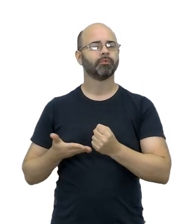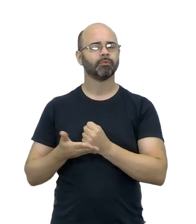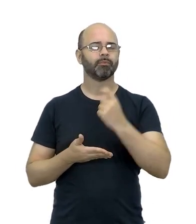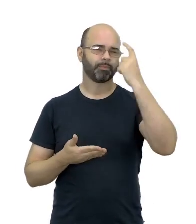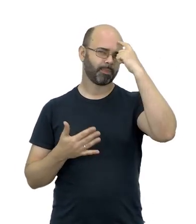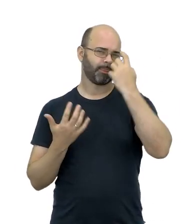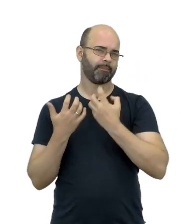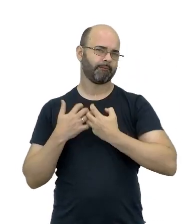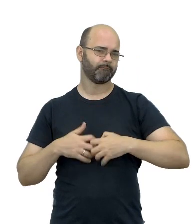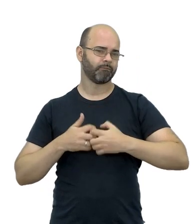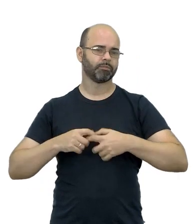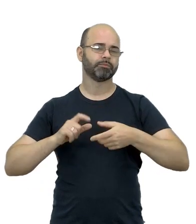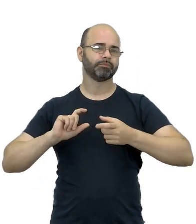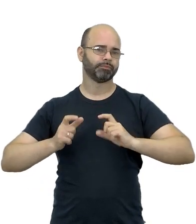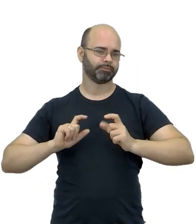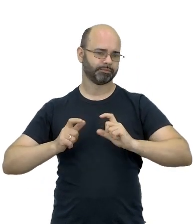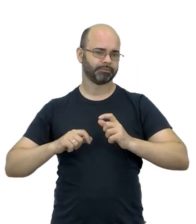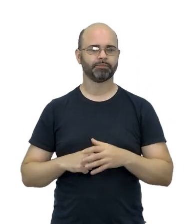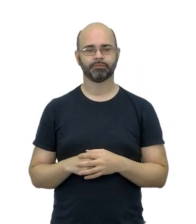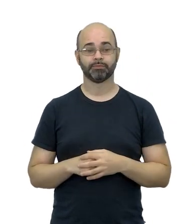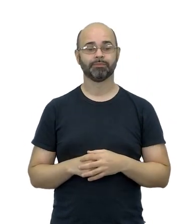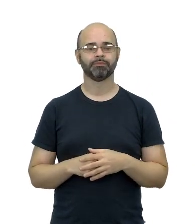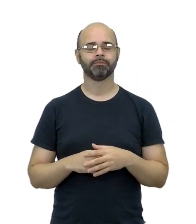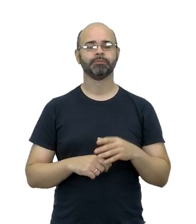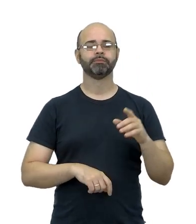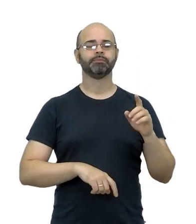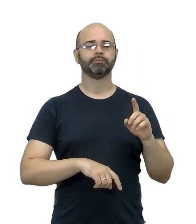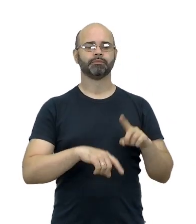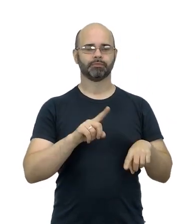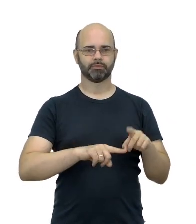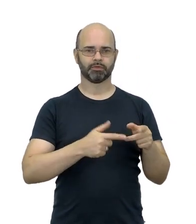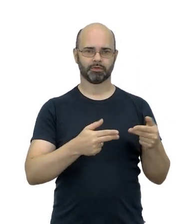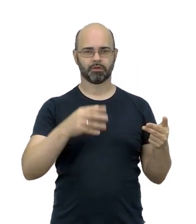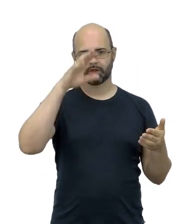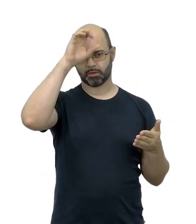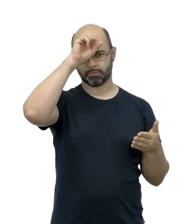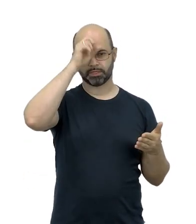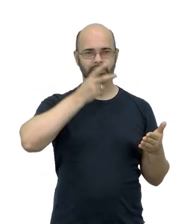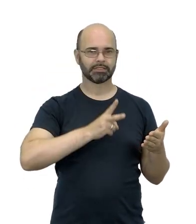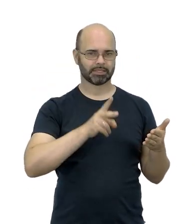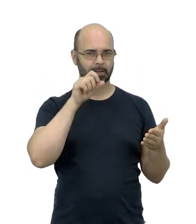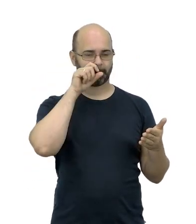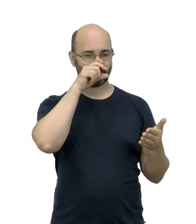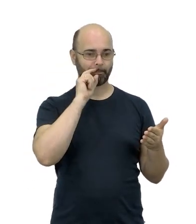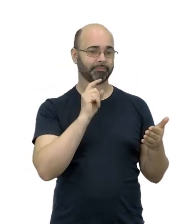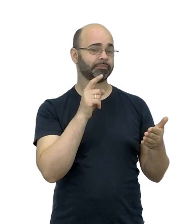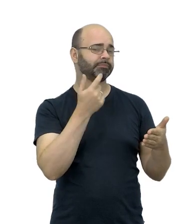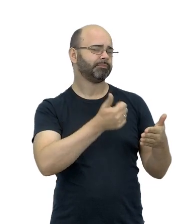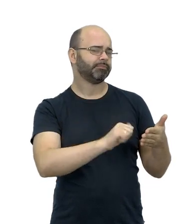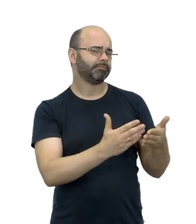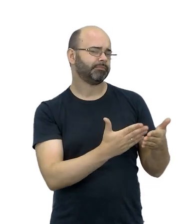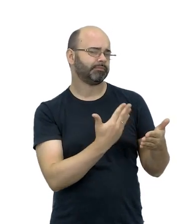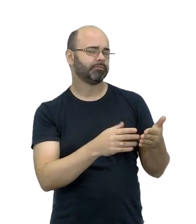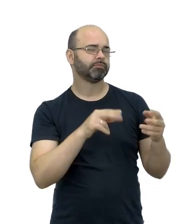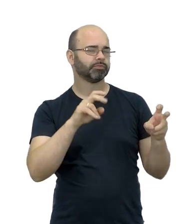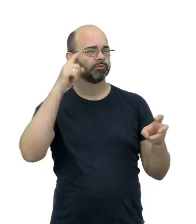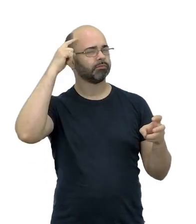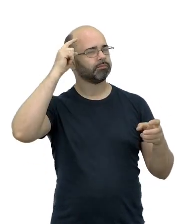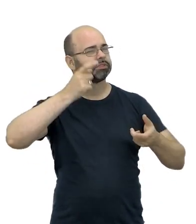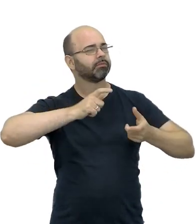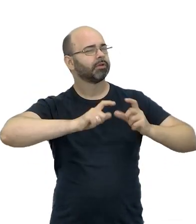geométrico, analisar algumas atividades do material Aprender Sempre que possibilitem observar o pensamento